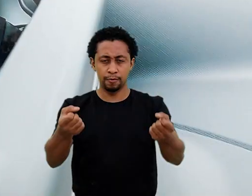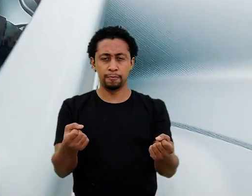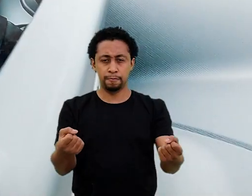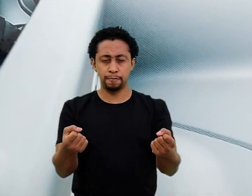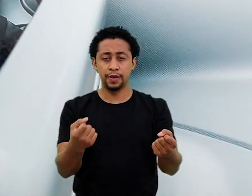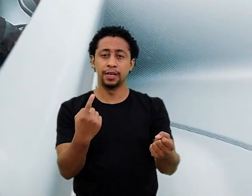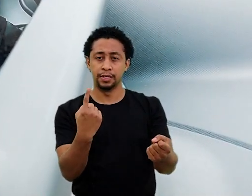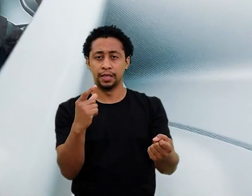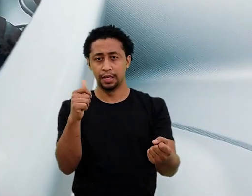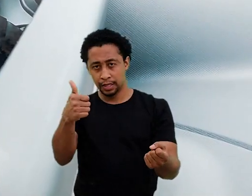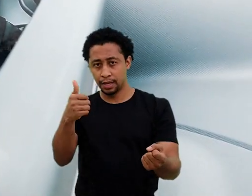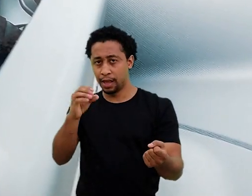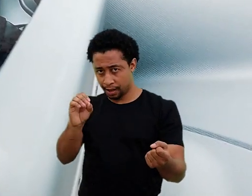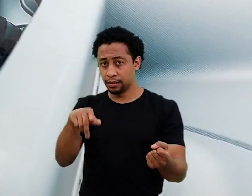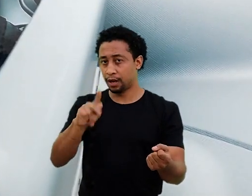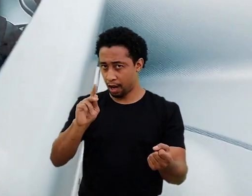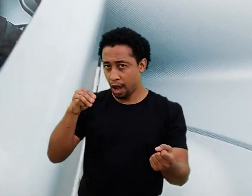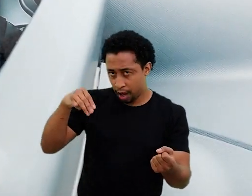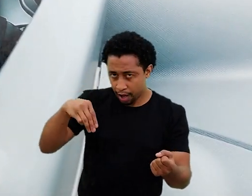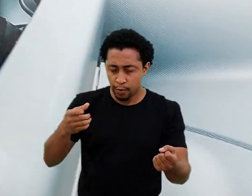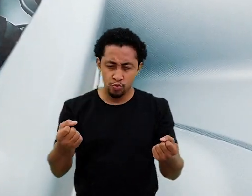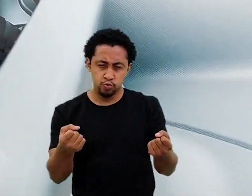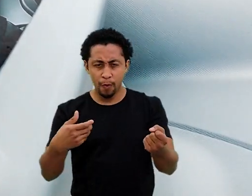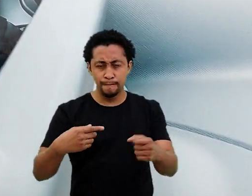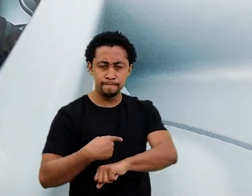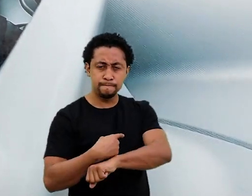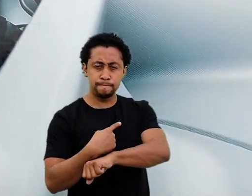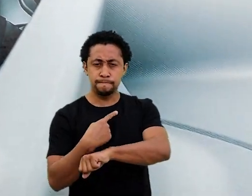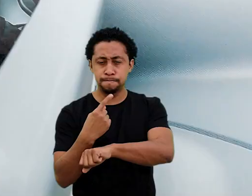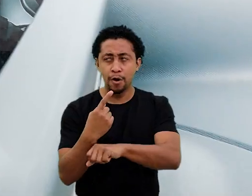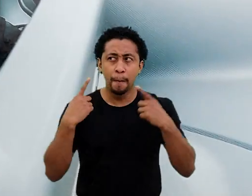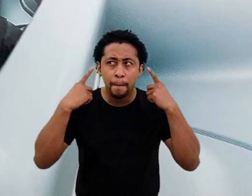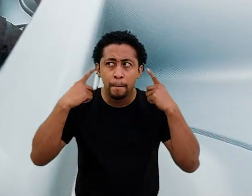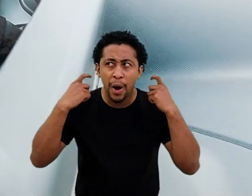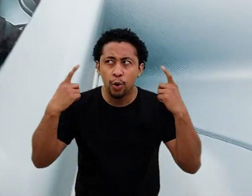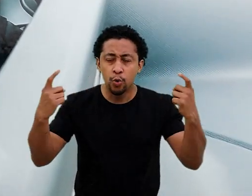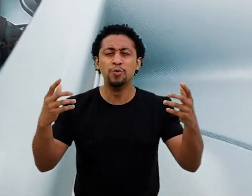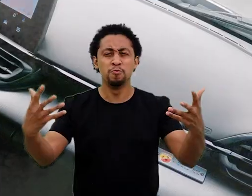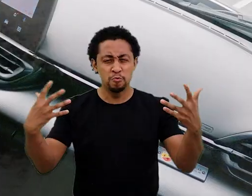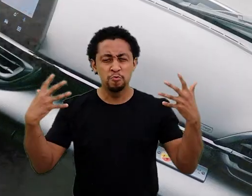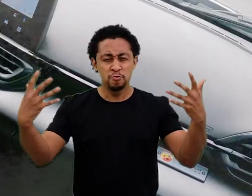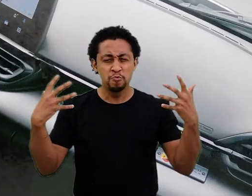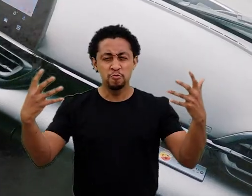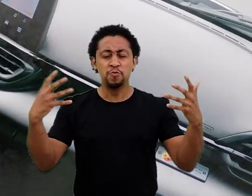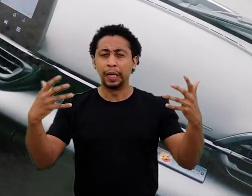110 km por hora. Todo mundo sabe, Ayrton Senna, Carvalho Pinto, ela tem uma textura que transmite muito para a cabine.